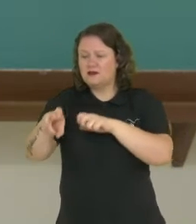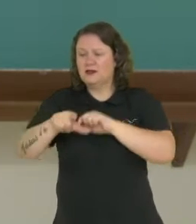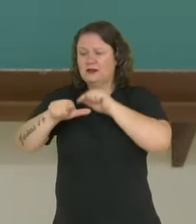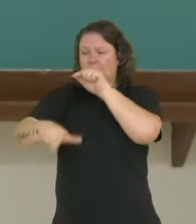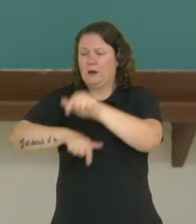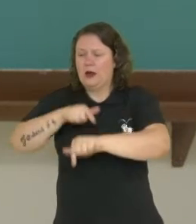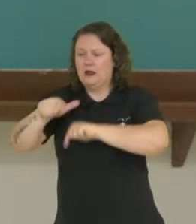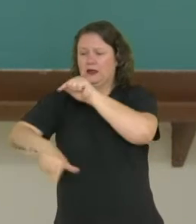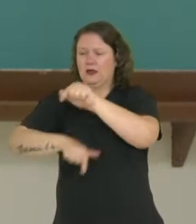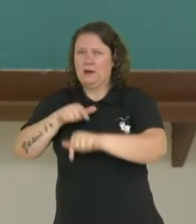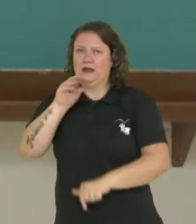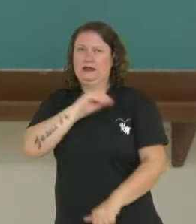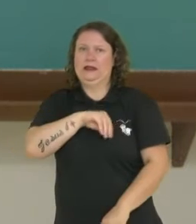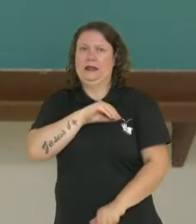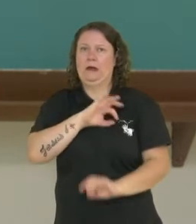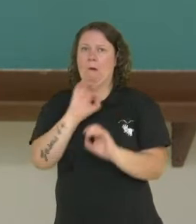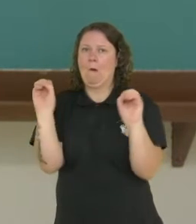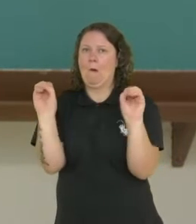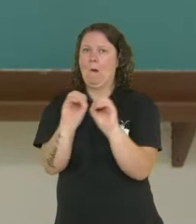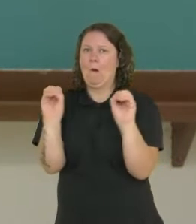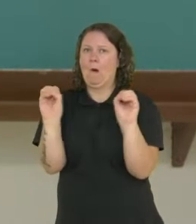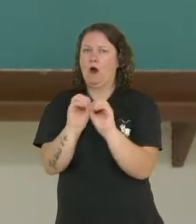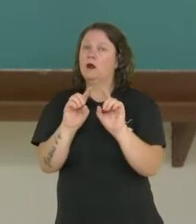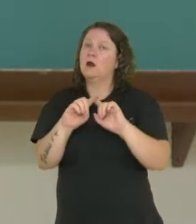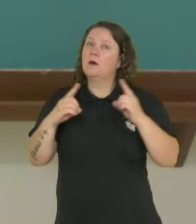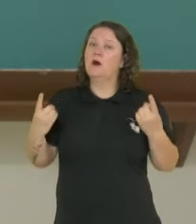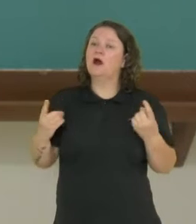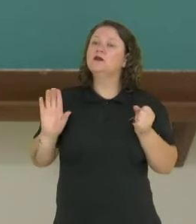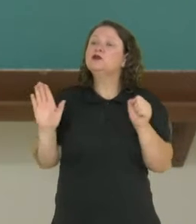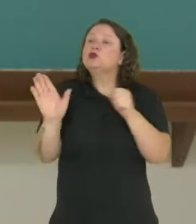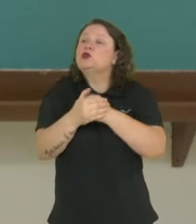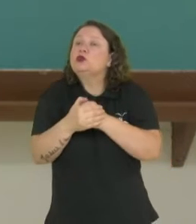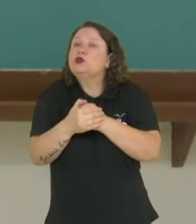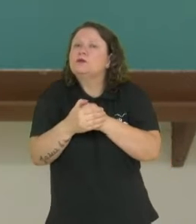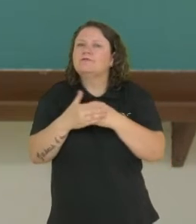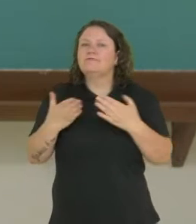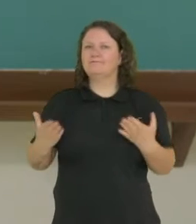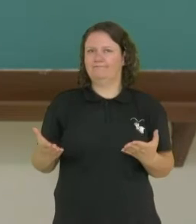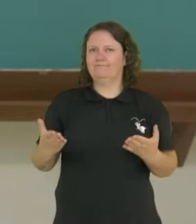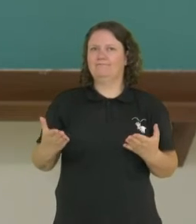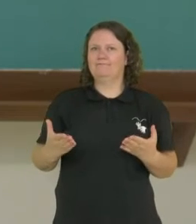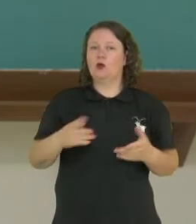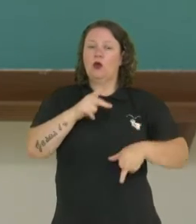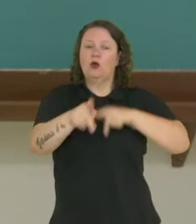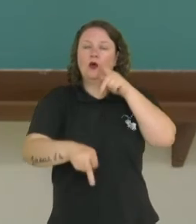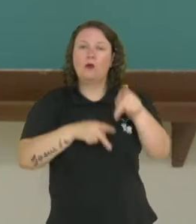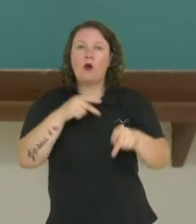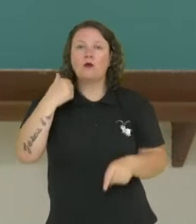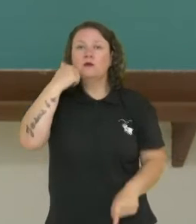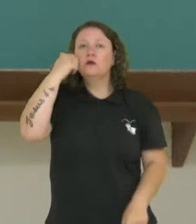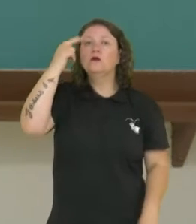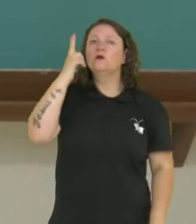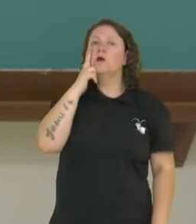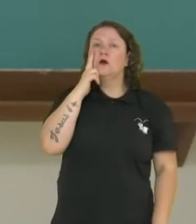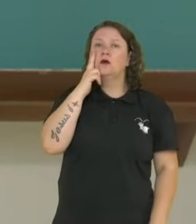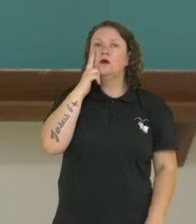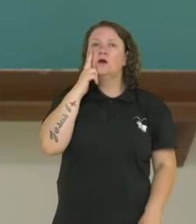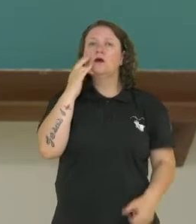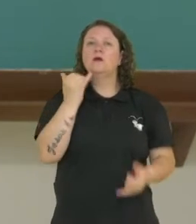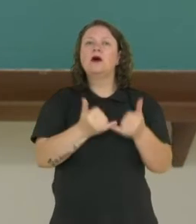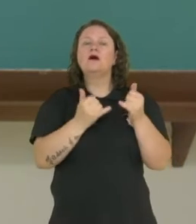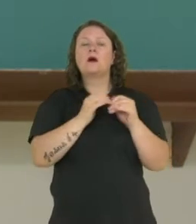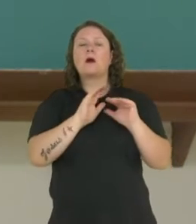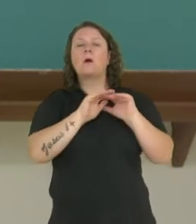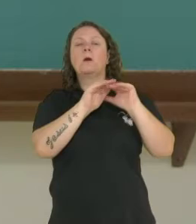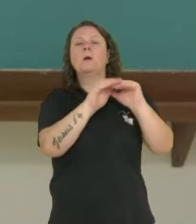negra, historicamente, ela veio sendo inferiorizada, né, tanto no Brasil como em outros países do mundo, quanto à